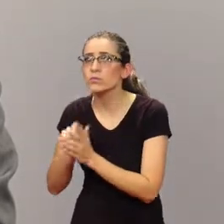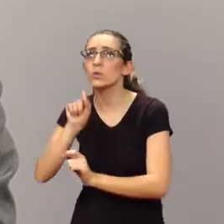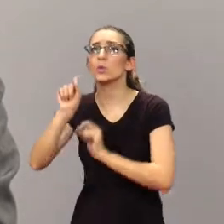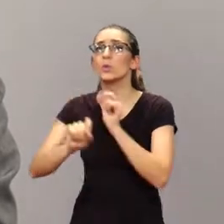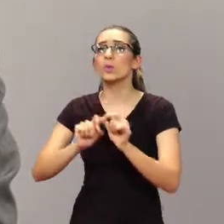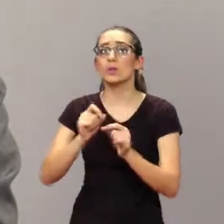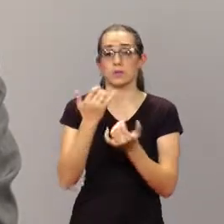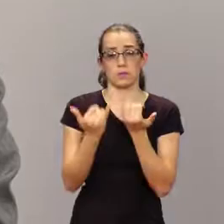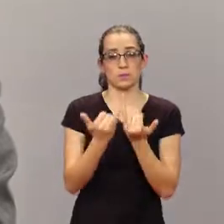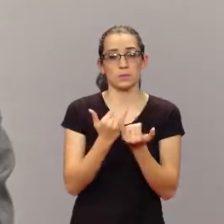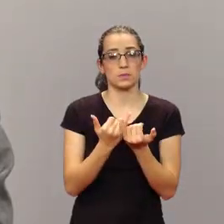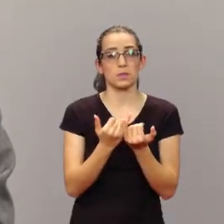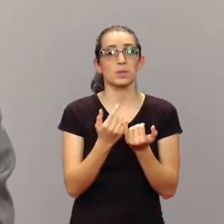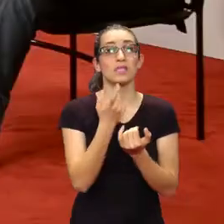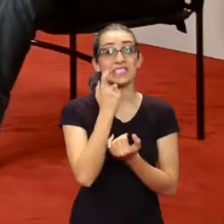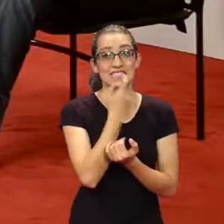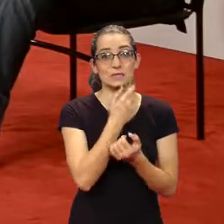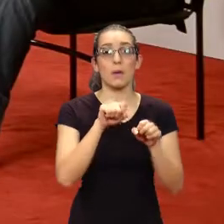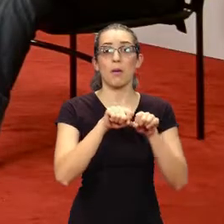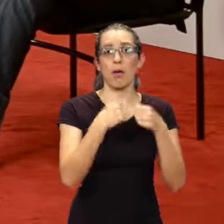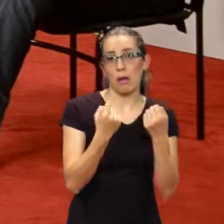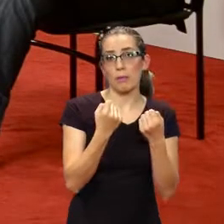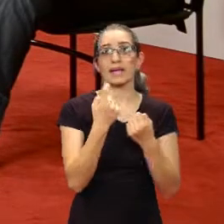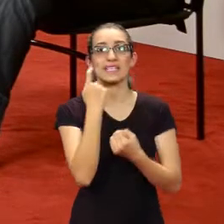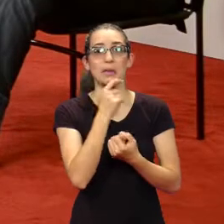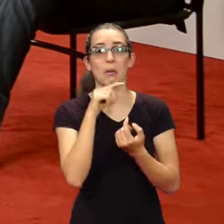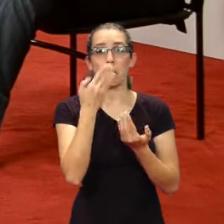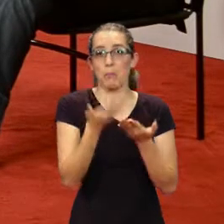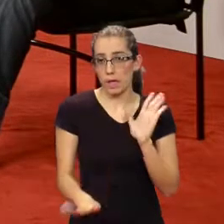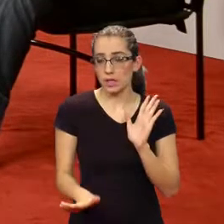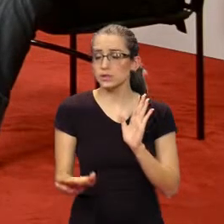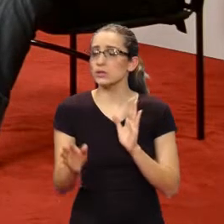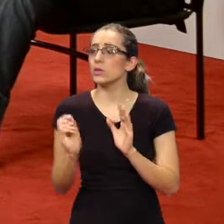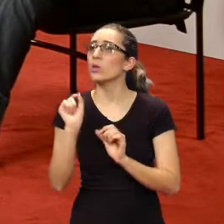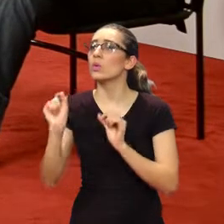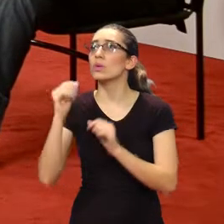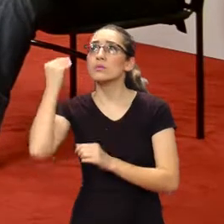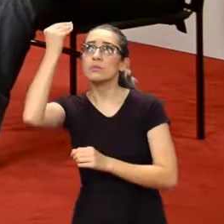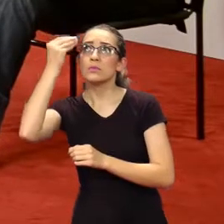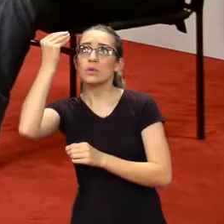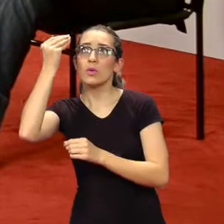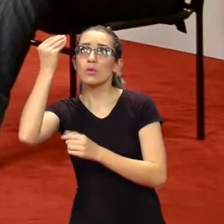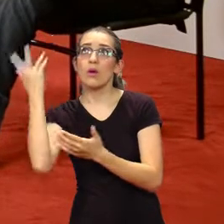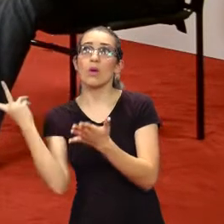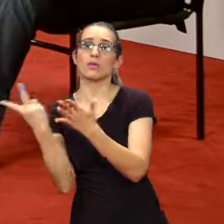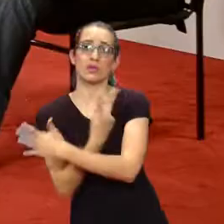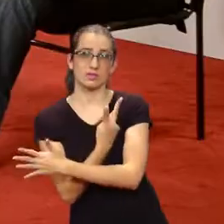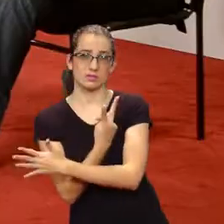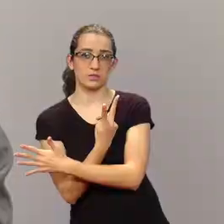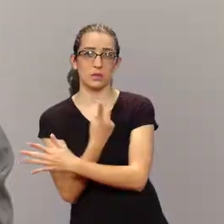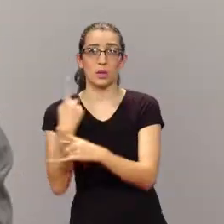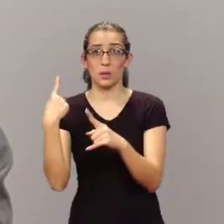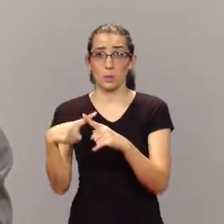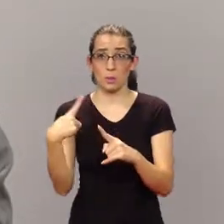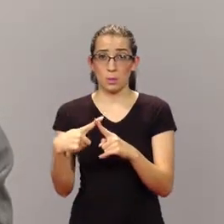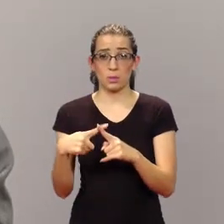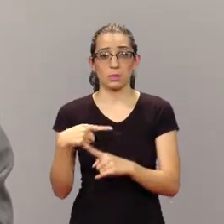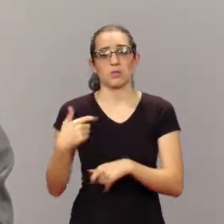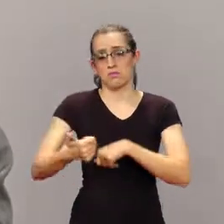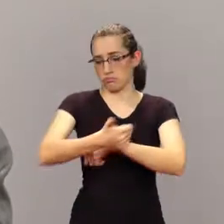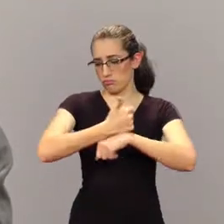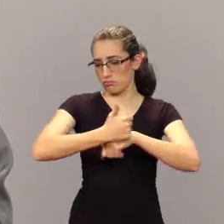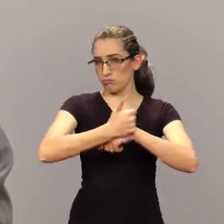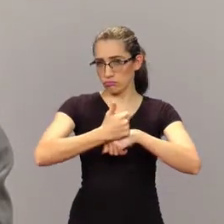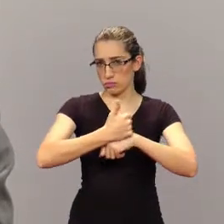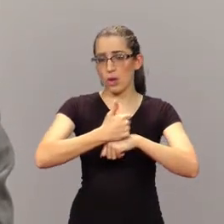repercussão psicológica da perda dental. Como o paciente percebe essa perda dental. Porque o dentista,